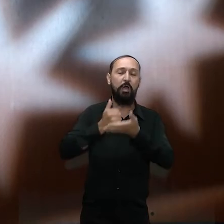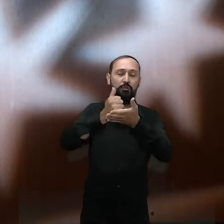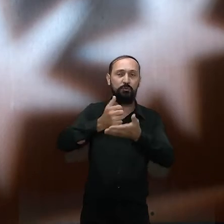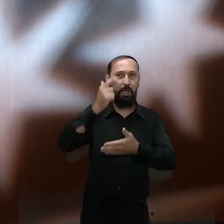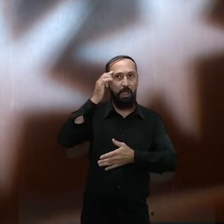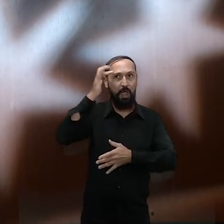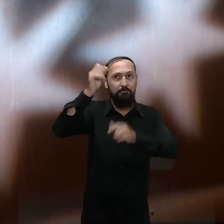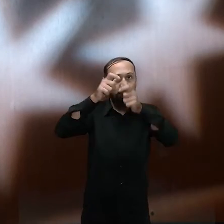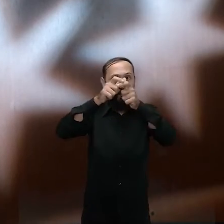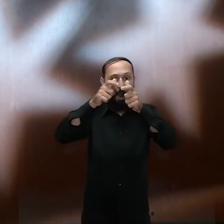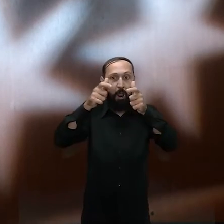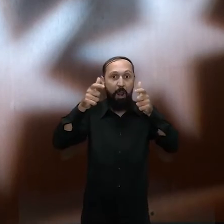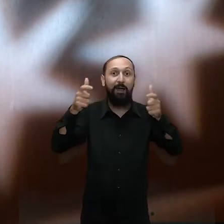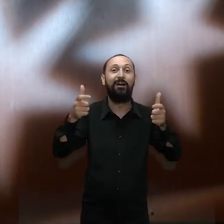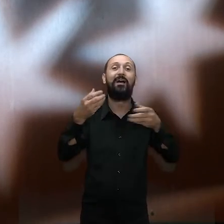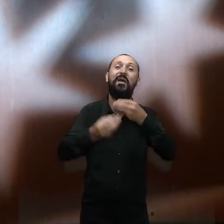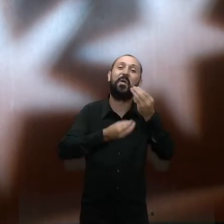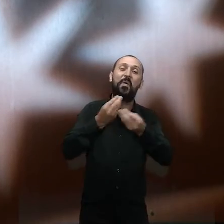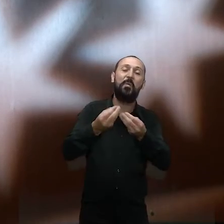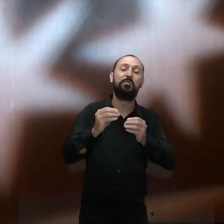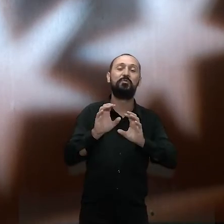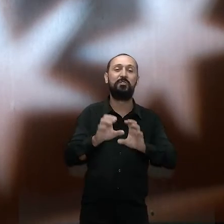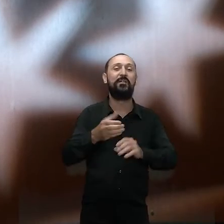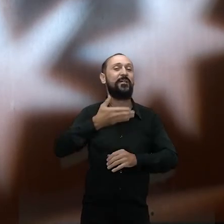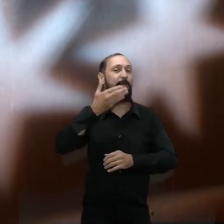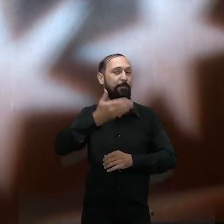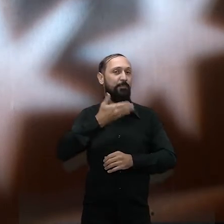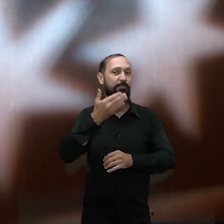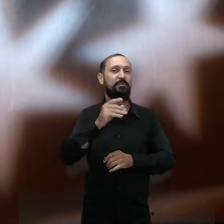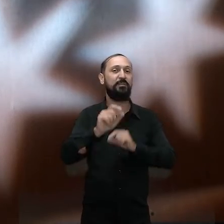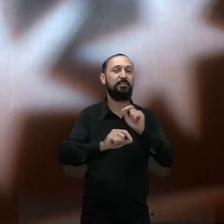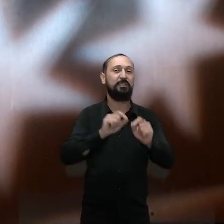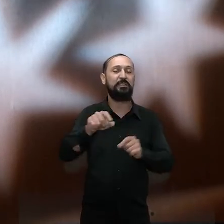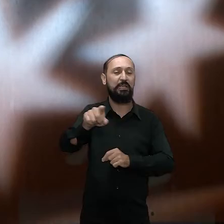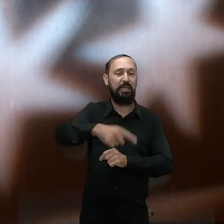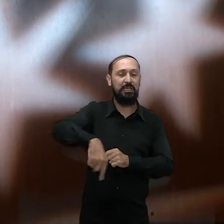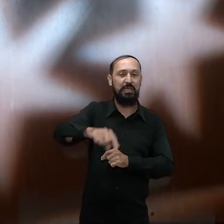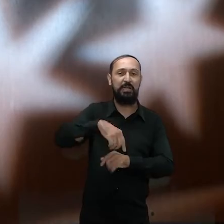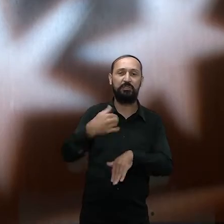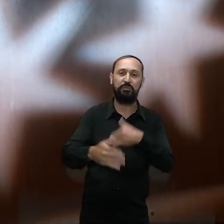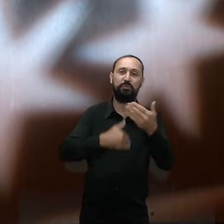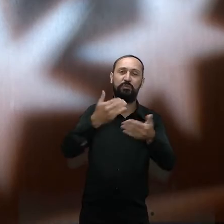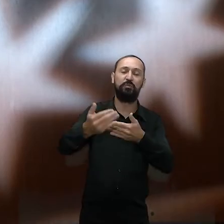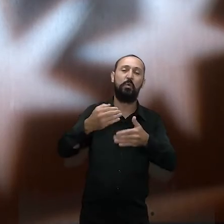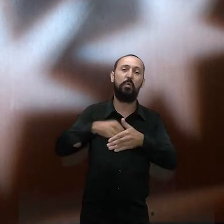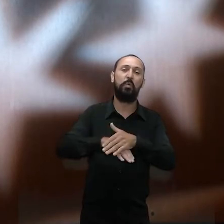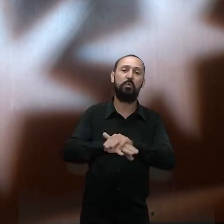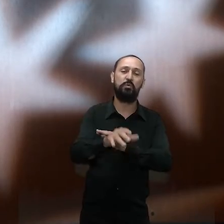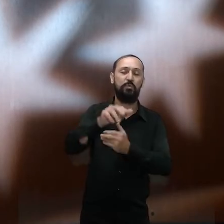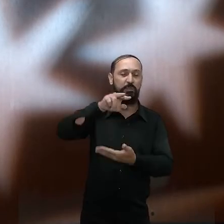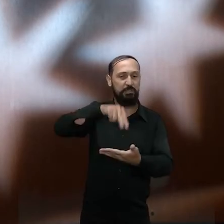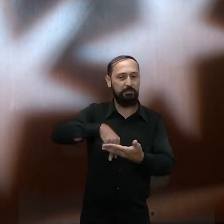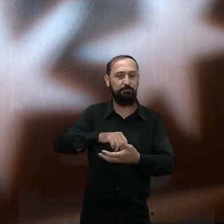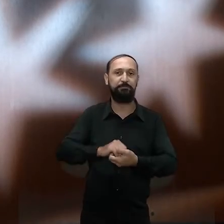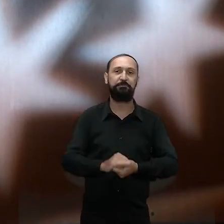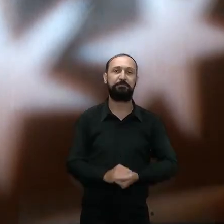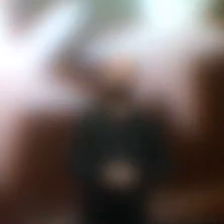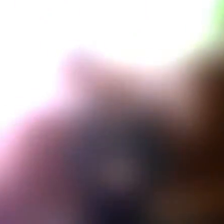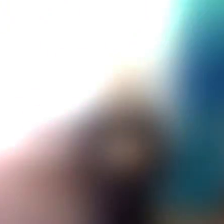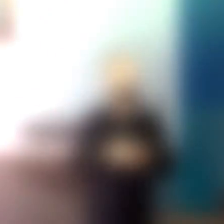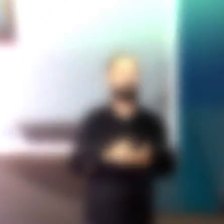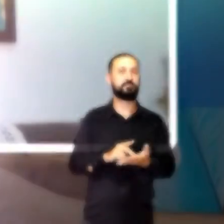expandir a imaginação das pessoas e qual a maneira mais fácil para que elas desenvolvam o hábito da